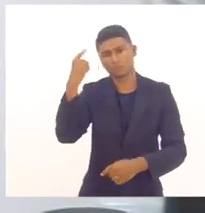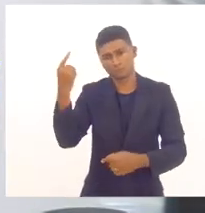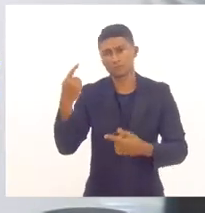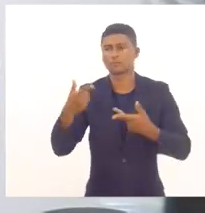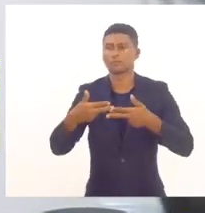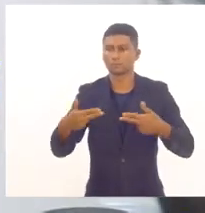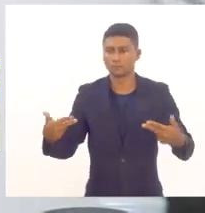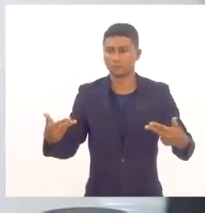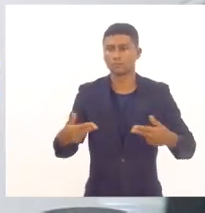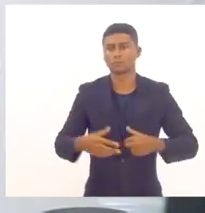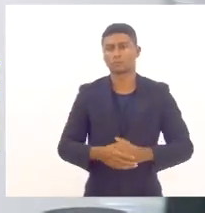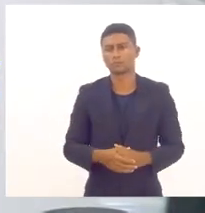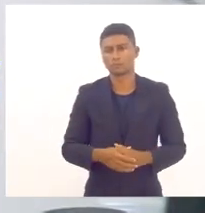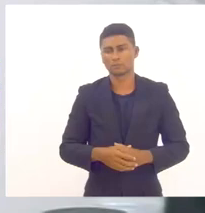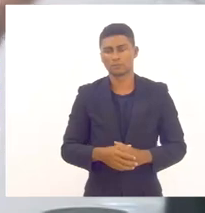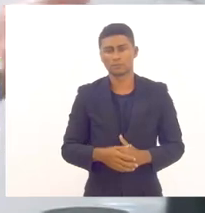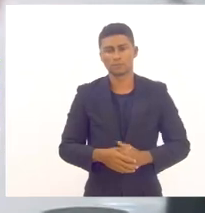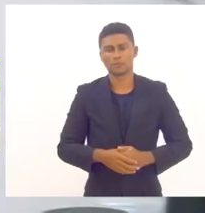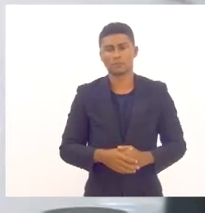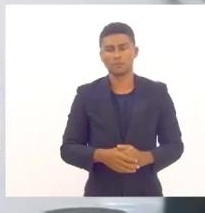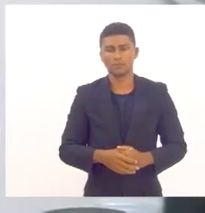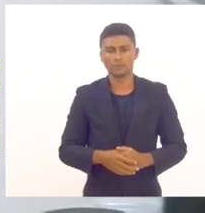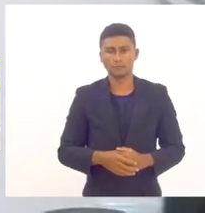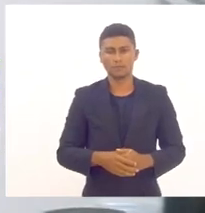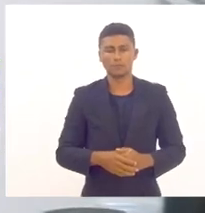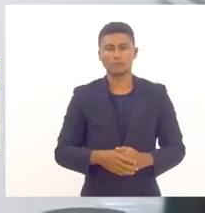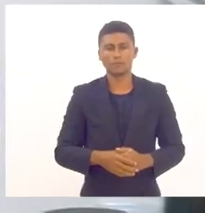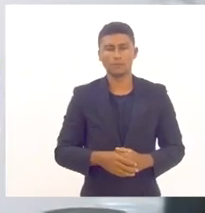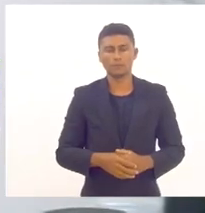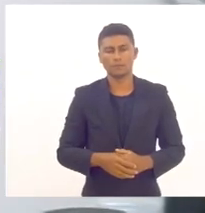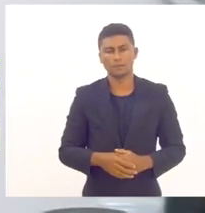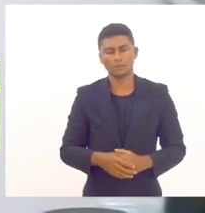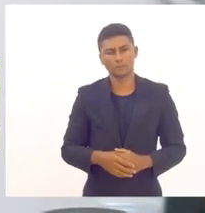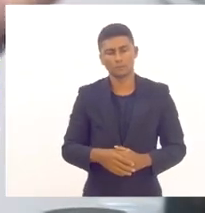aspectos. E nesse resgate ele também fez observações que